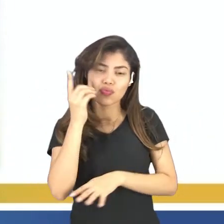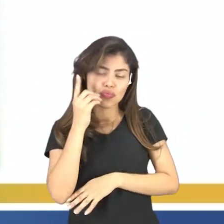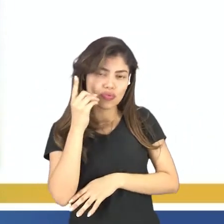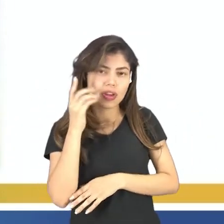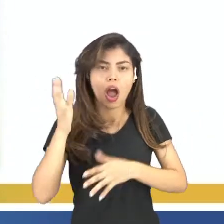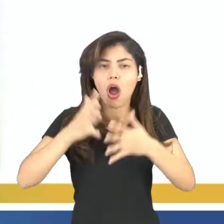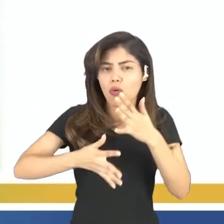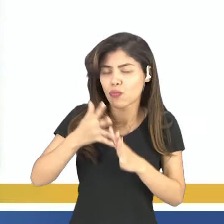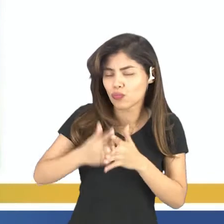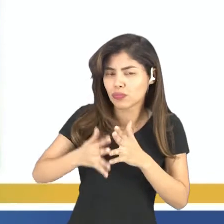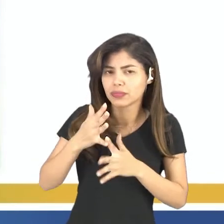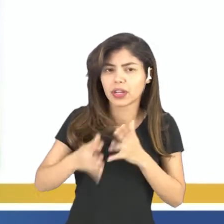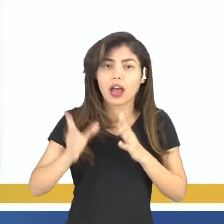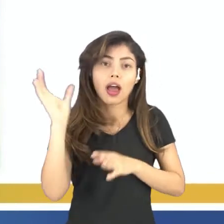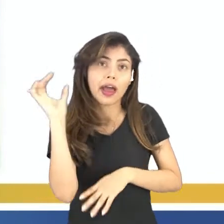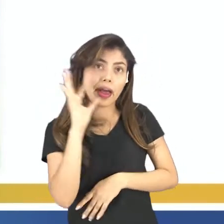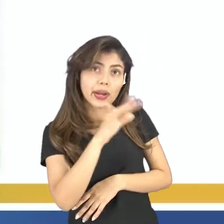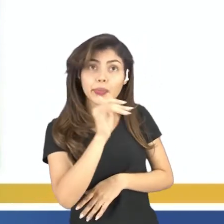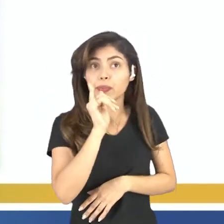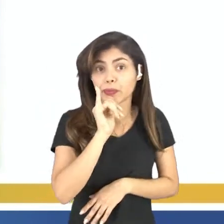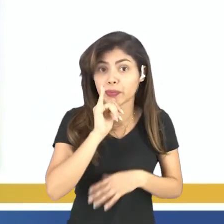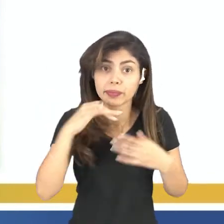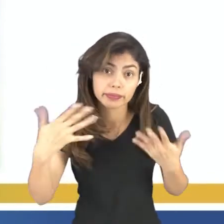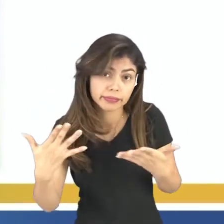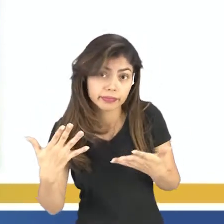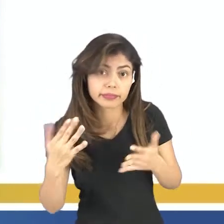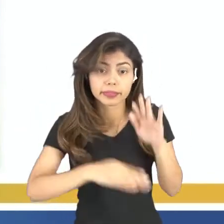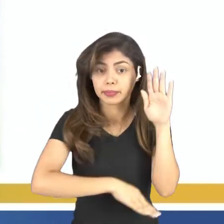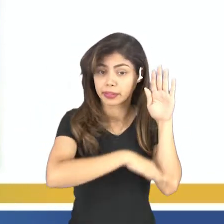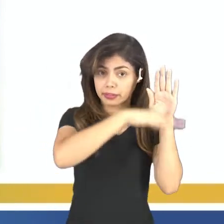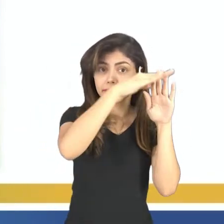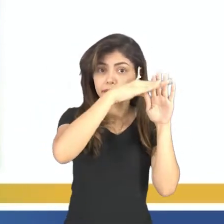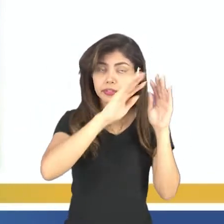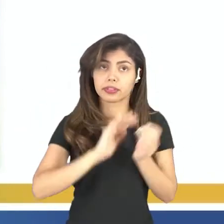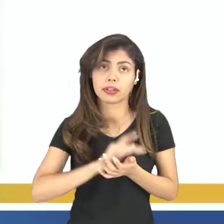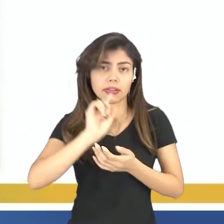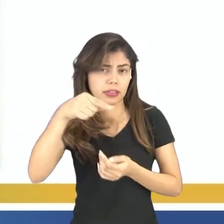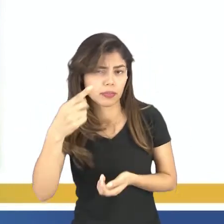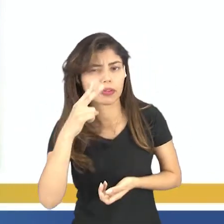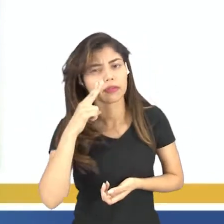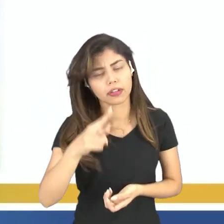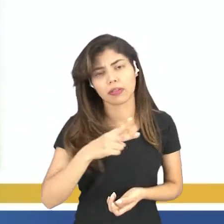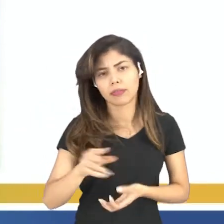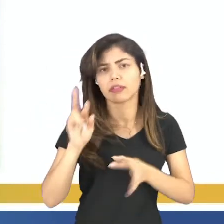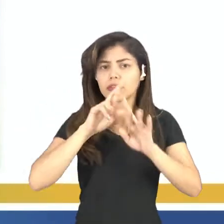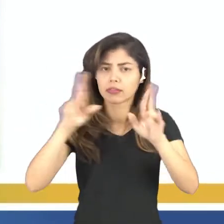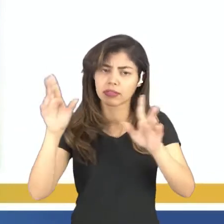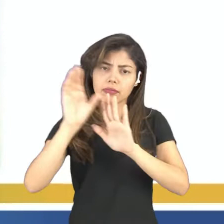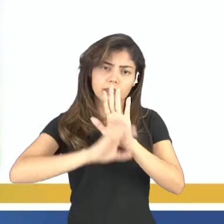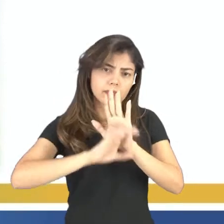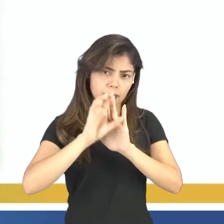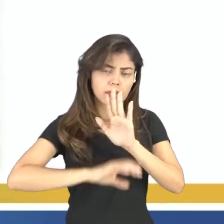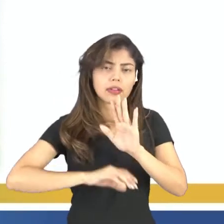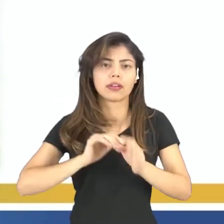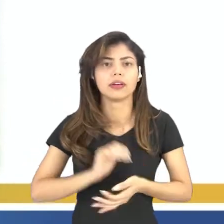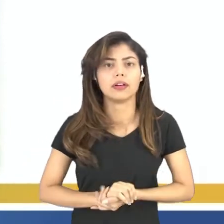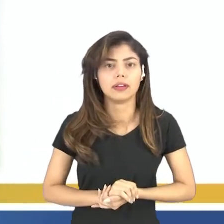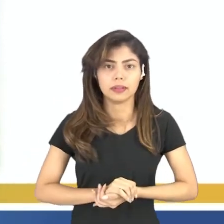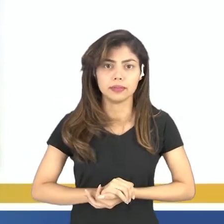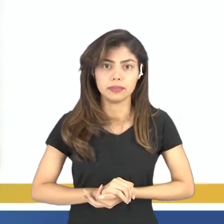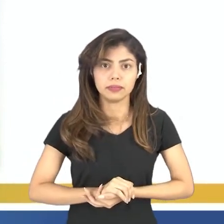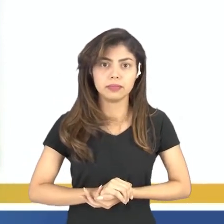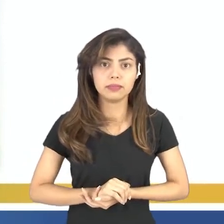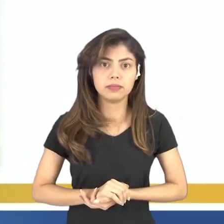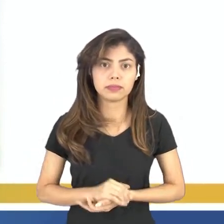Energia, calor, temperatura são palavras que muito utilizamos de forma indiscriminada, mas que